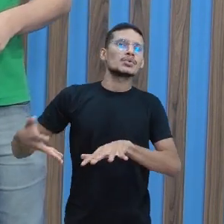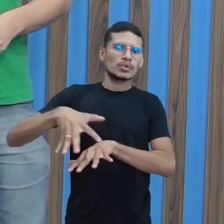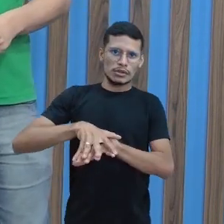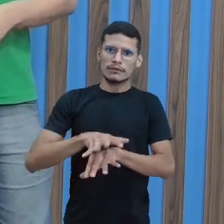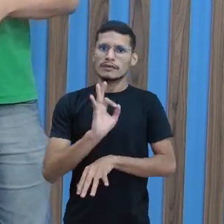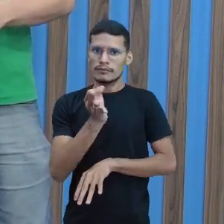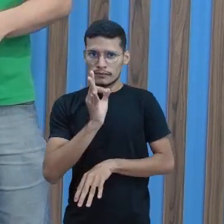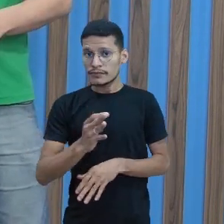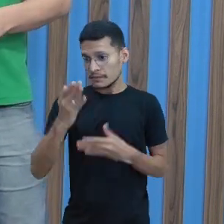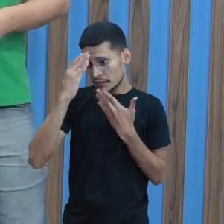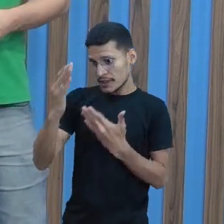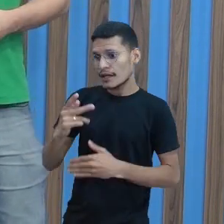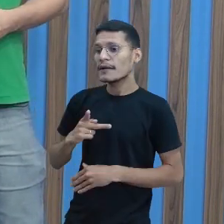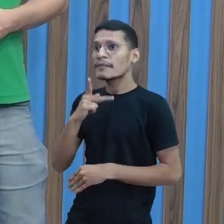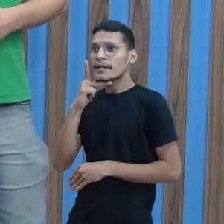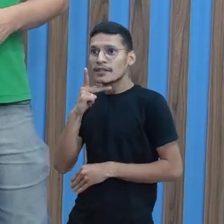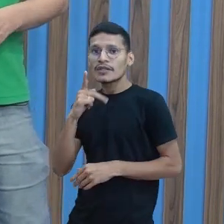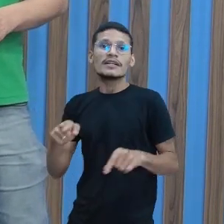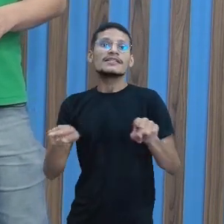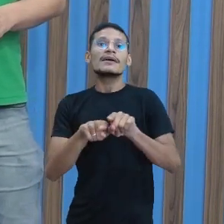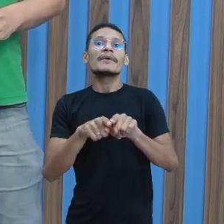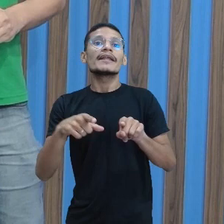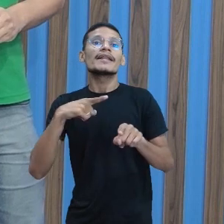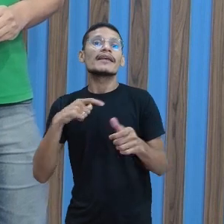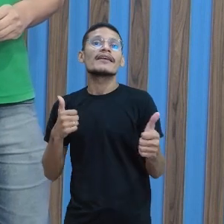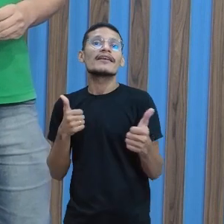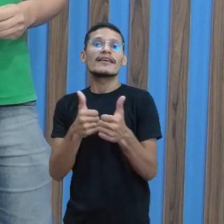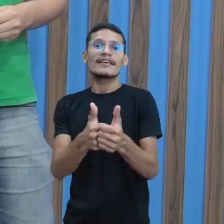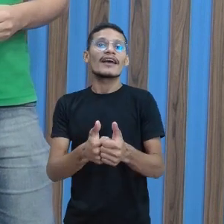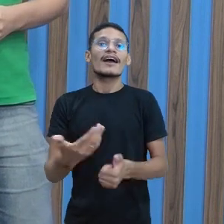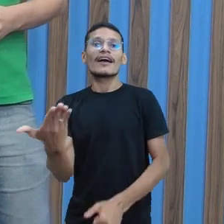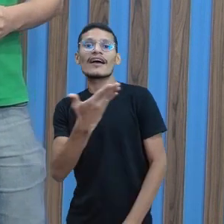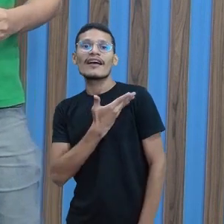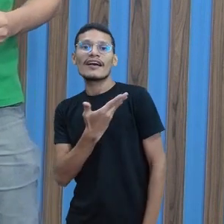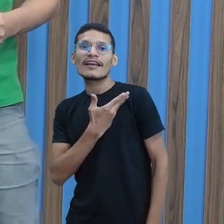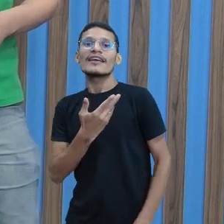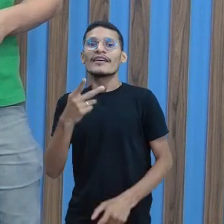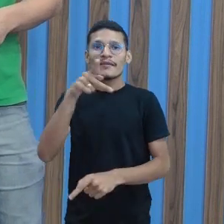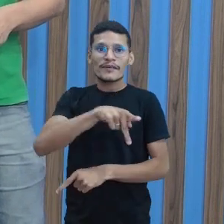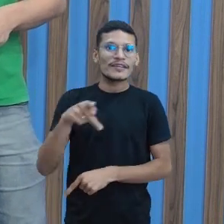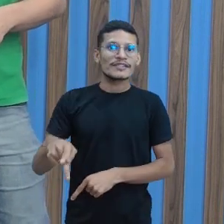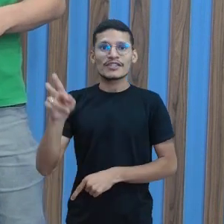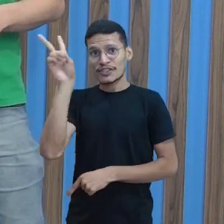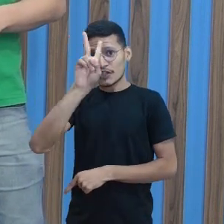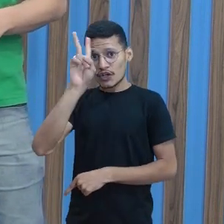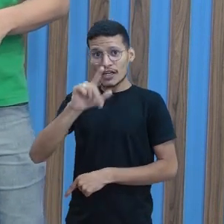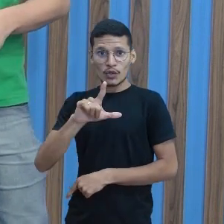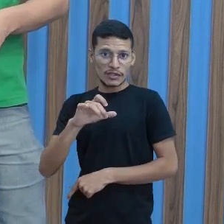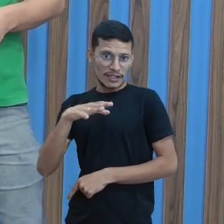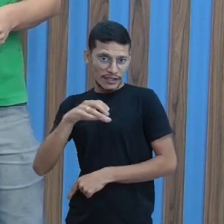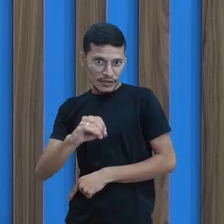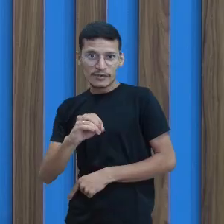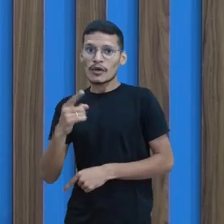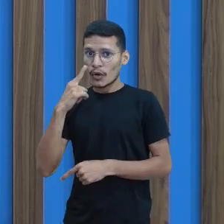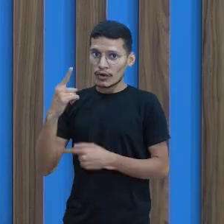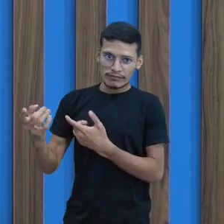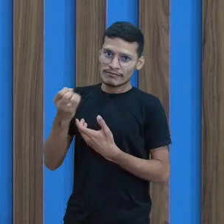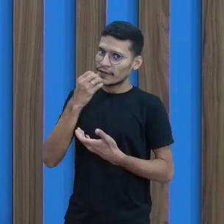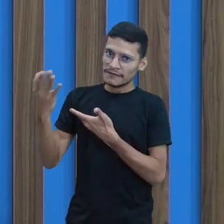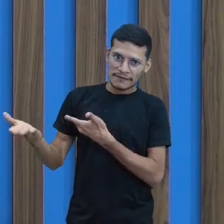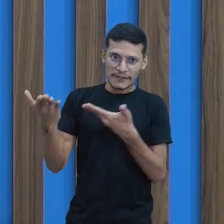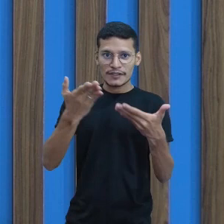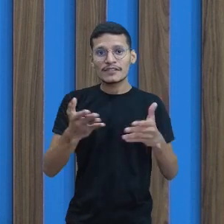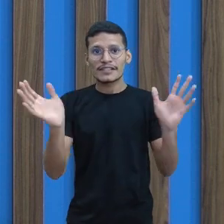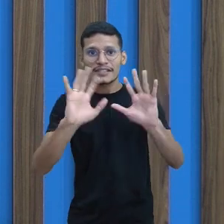tá? Então, obrigado, Plínio. E também estou acompanhado do meu parceiro aqui, professor de História, professor Luciano. Seja bem-vindo à nossa aula. Vamos embora. E